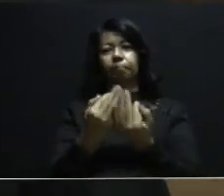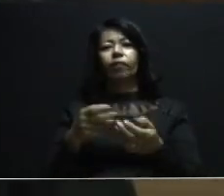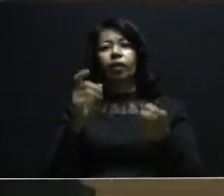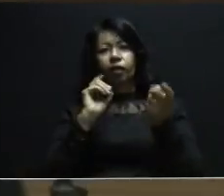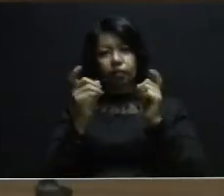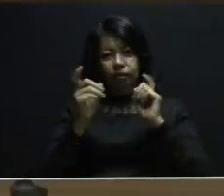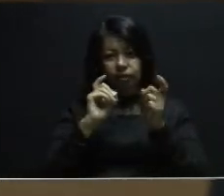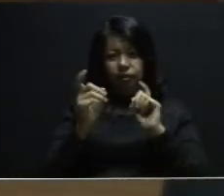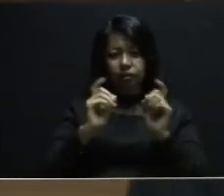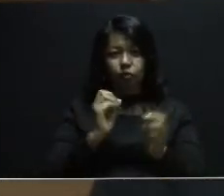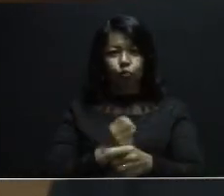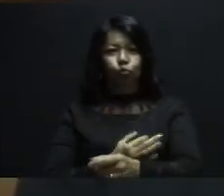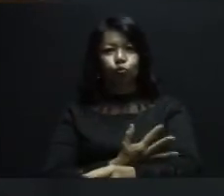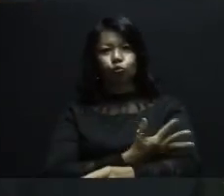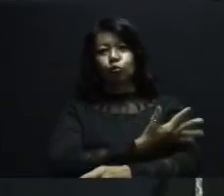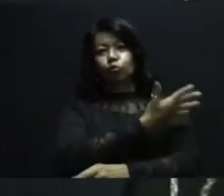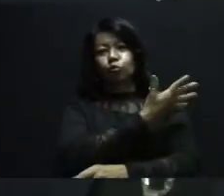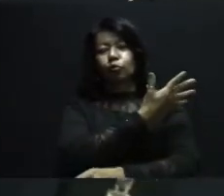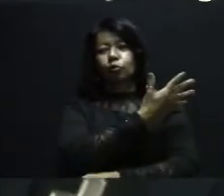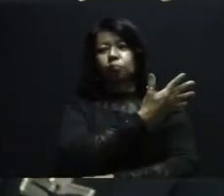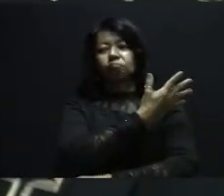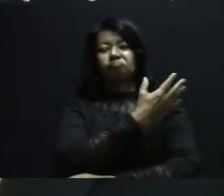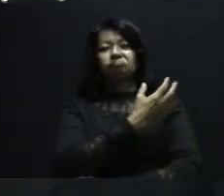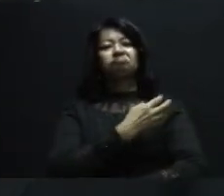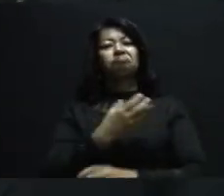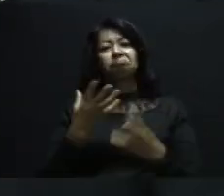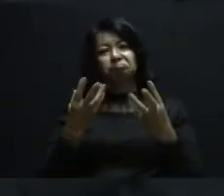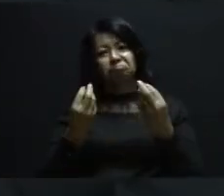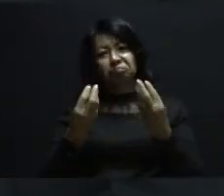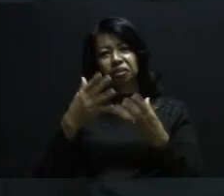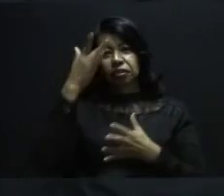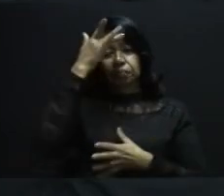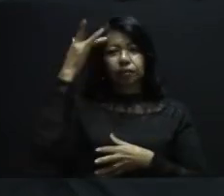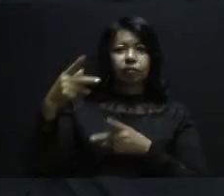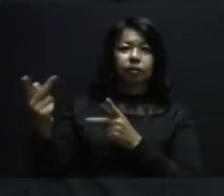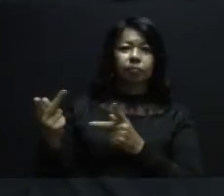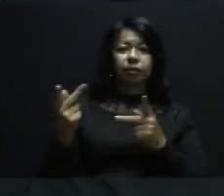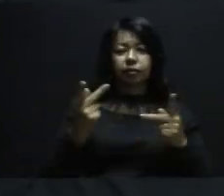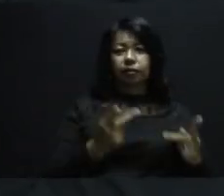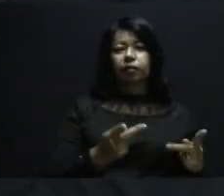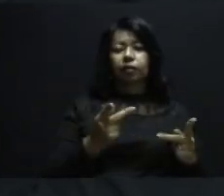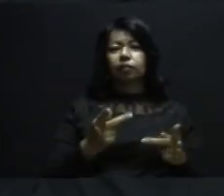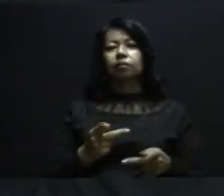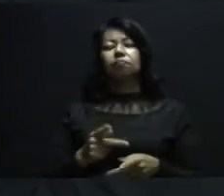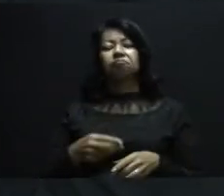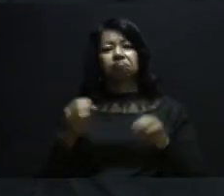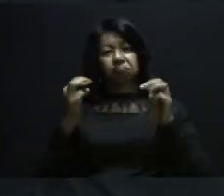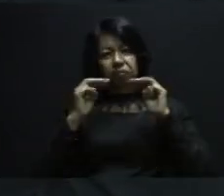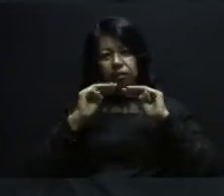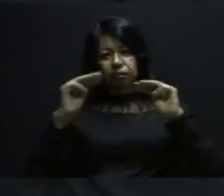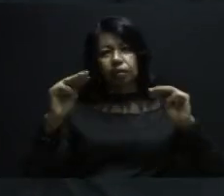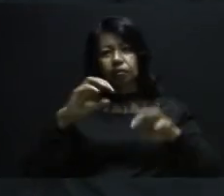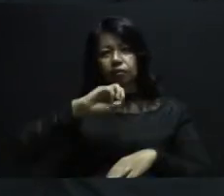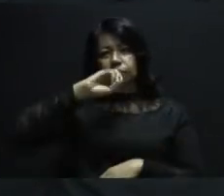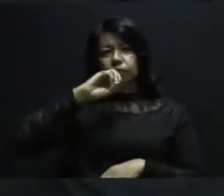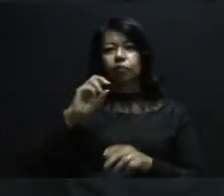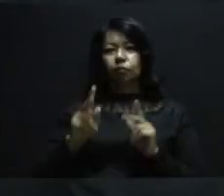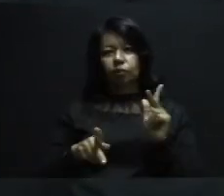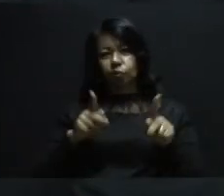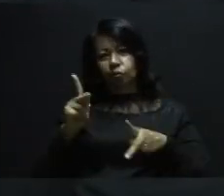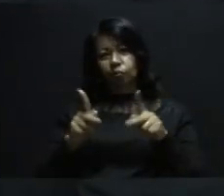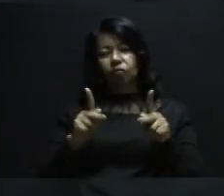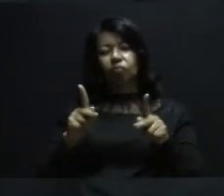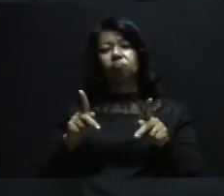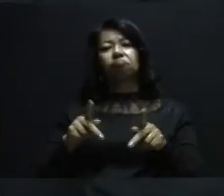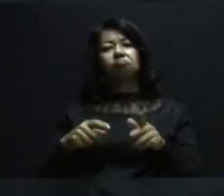sessão muito emocionante, casa cheia. Dom Tarcísio, gostaria que o senhor deixasse uma mensagem para toda a população, principalmente para